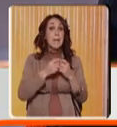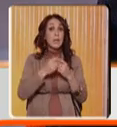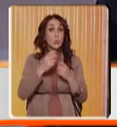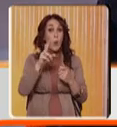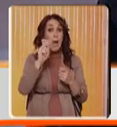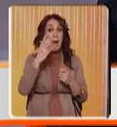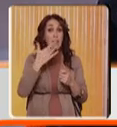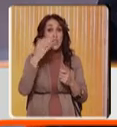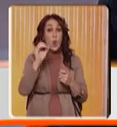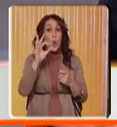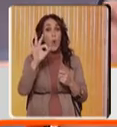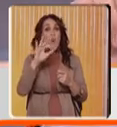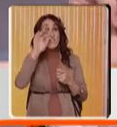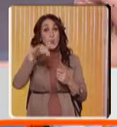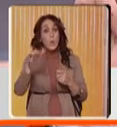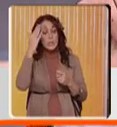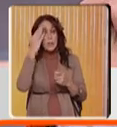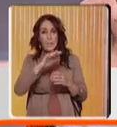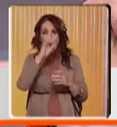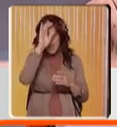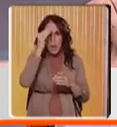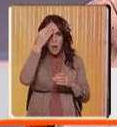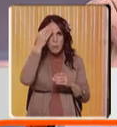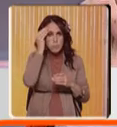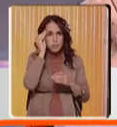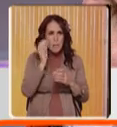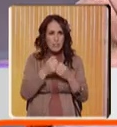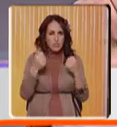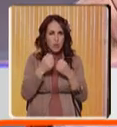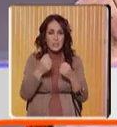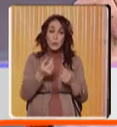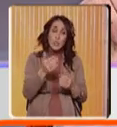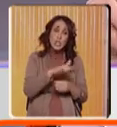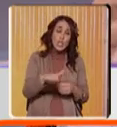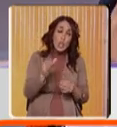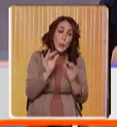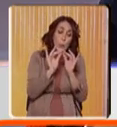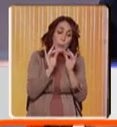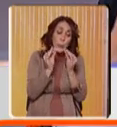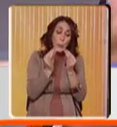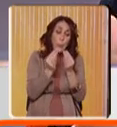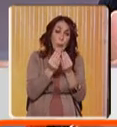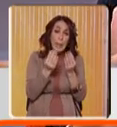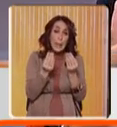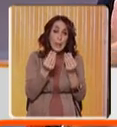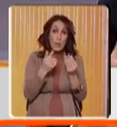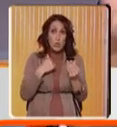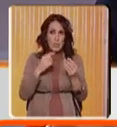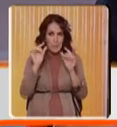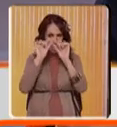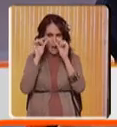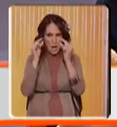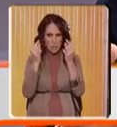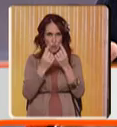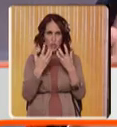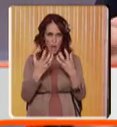cabeça. Por outro lado, também sabemos que o nosso crânio é mais espesso que o crânio das crianças. O crânio das crianças é muito mais fininho, não é? O cérebro das crianças está em maturação, o passo que o